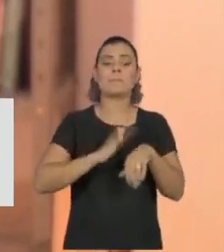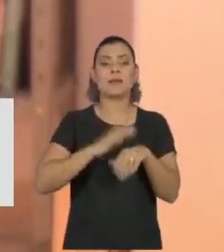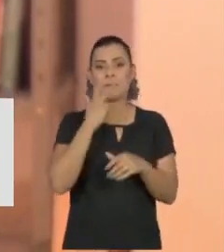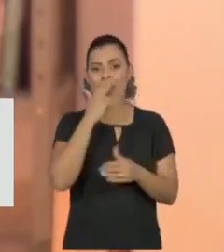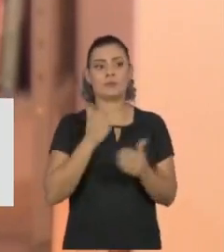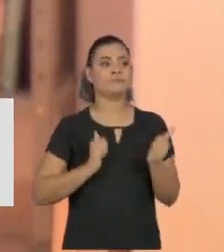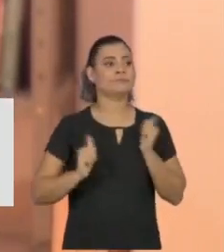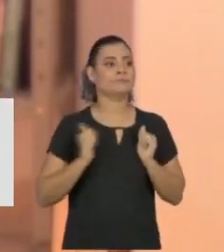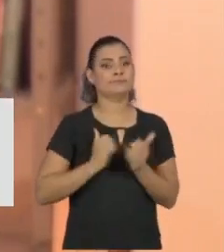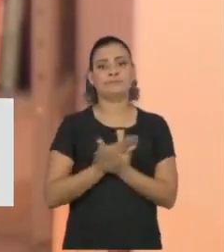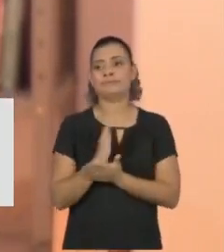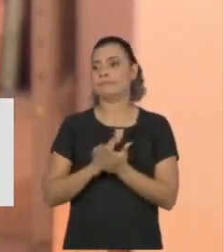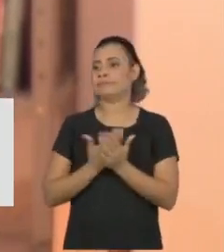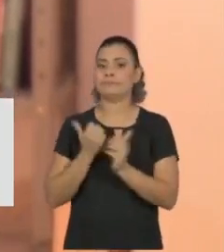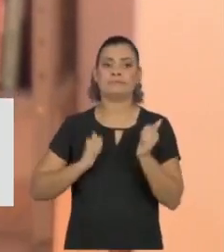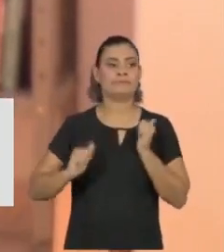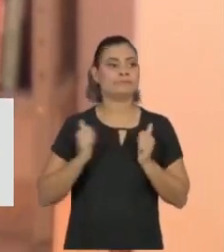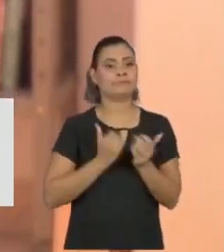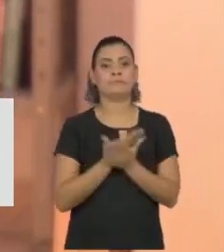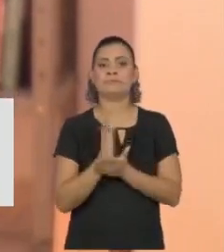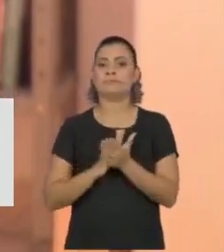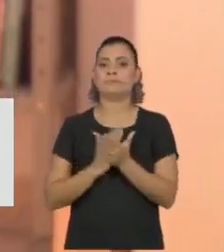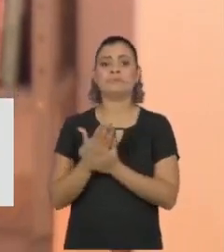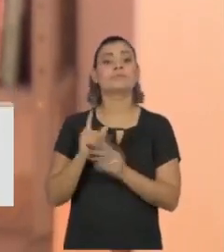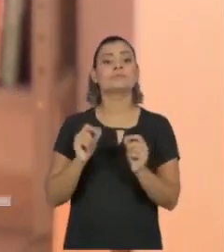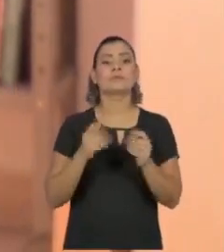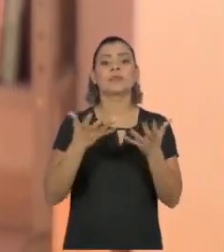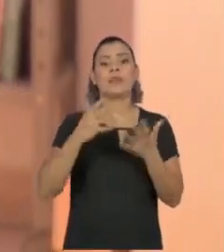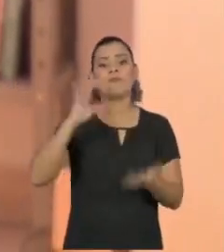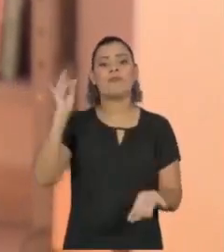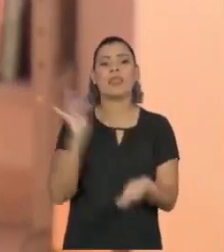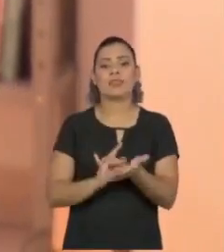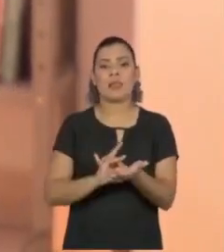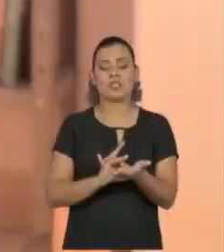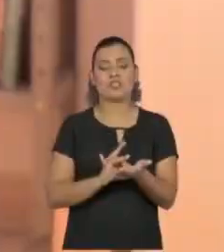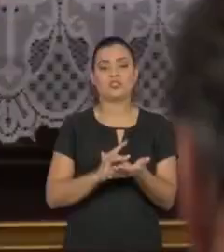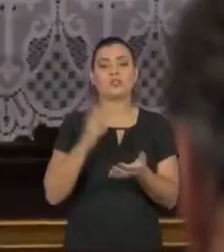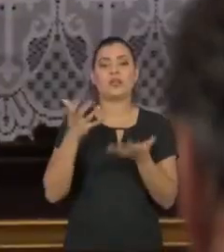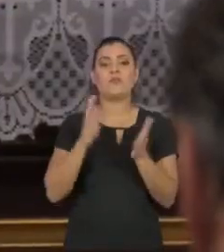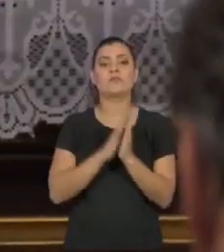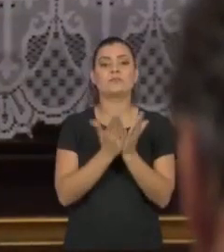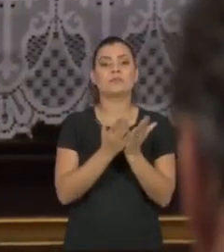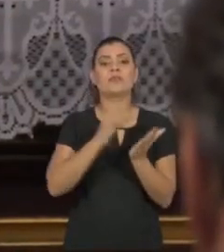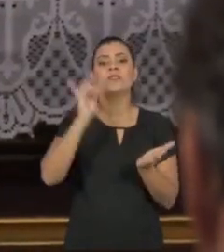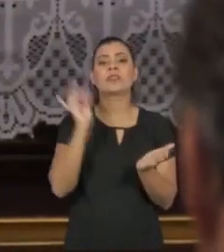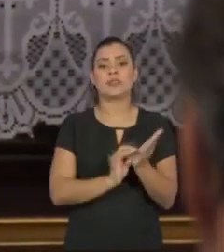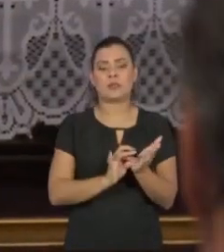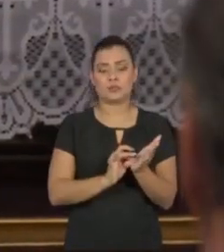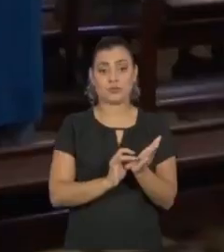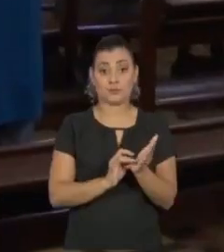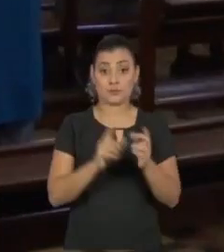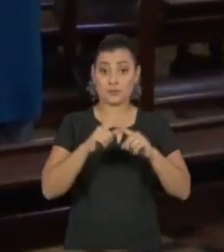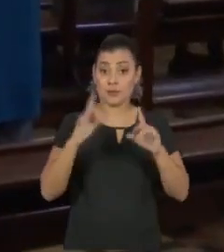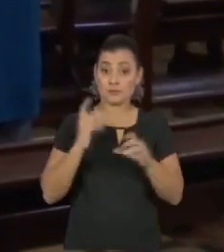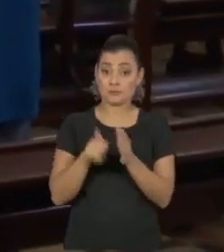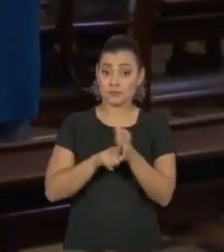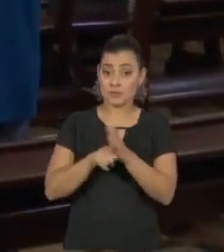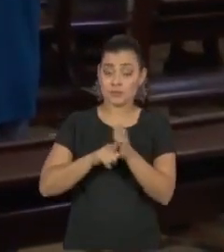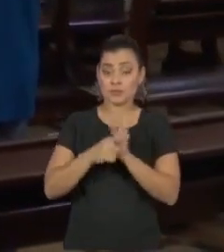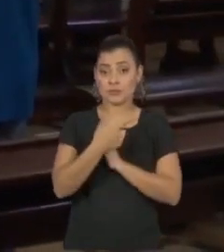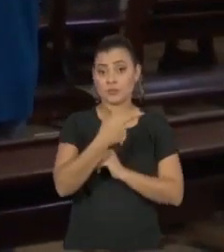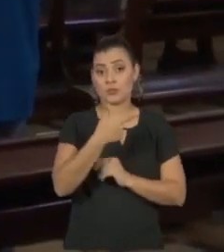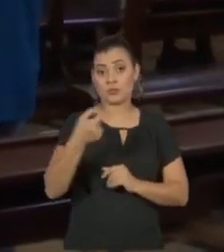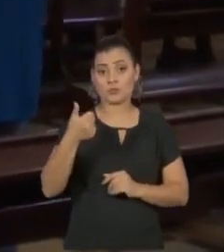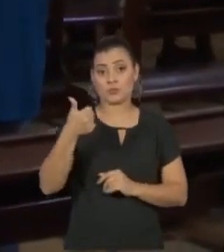inquietos quanto à busca por aquilo que nós chamamos de verdade, a verdade da Escritura. Segundo o censo de 2010,